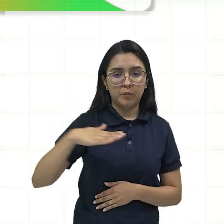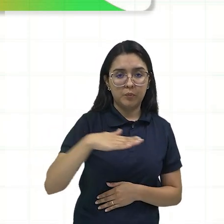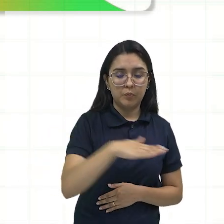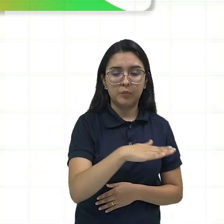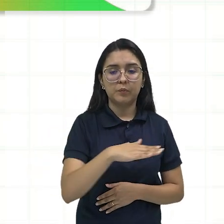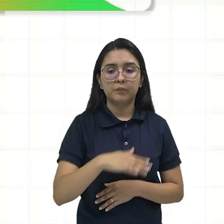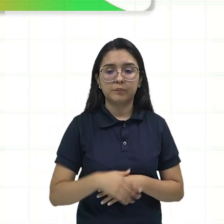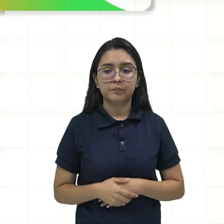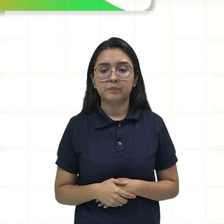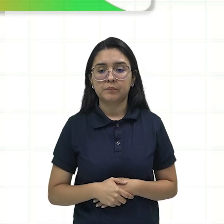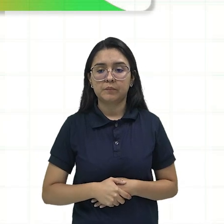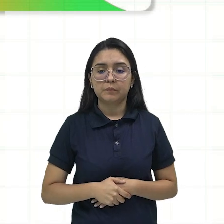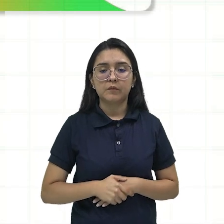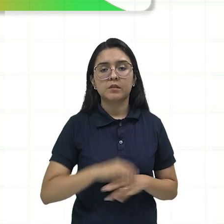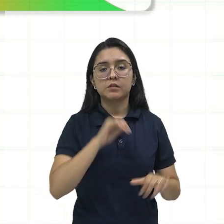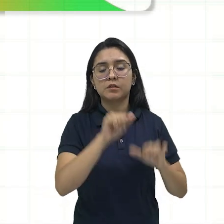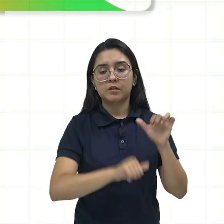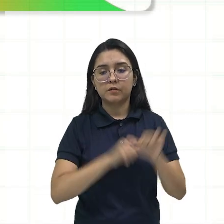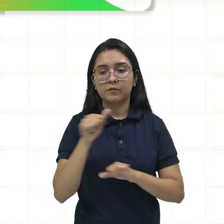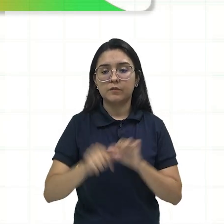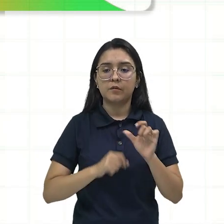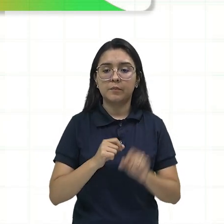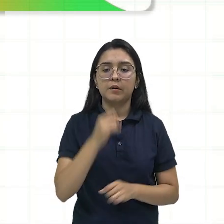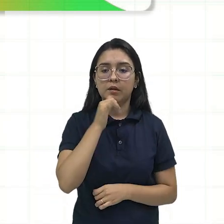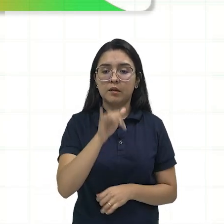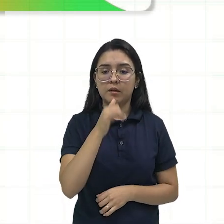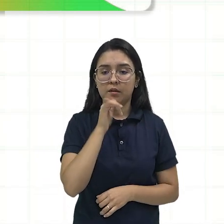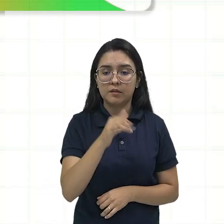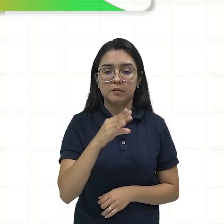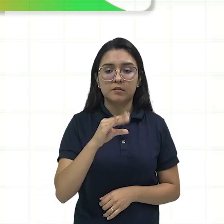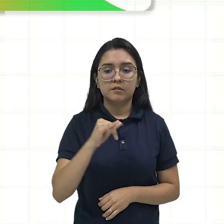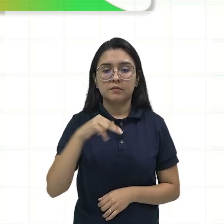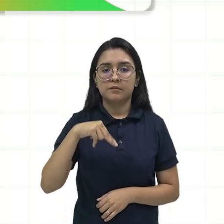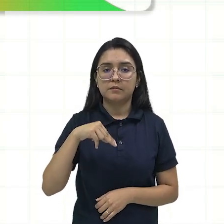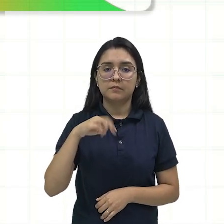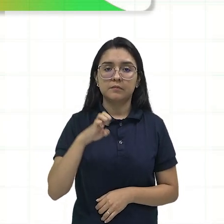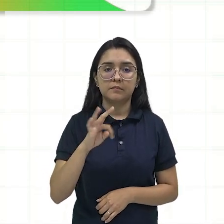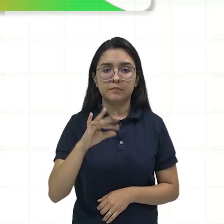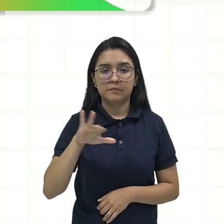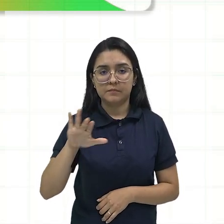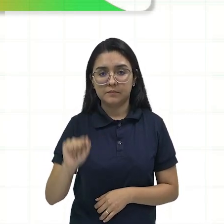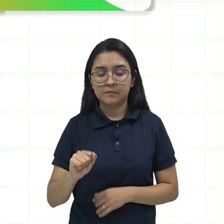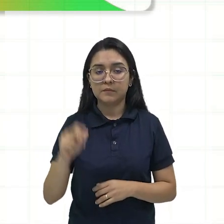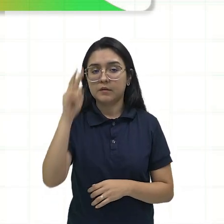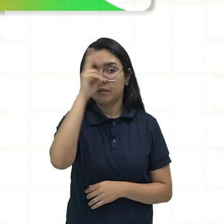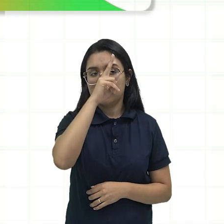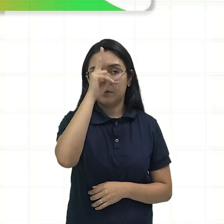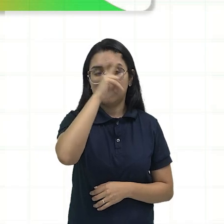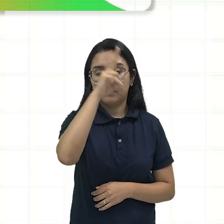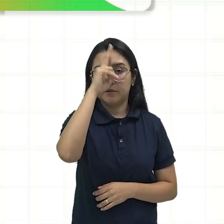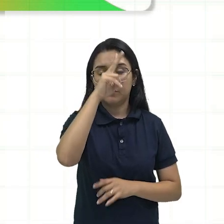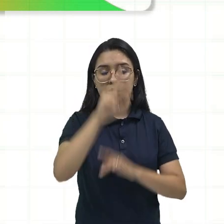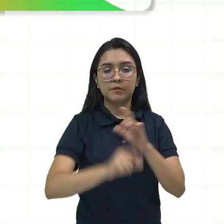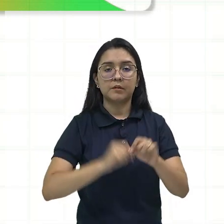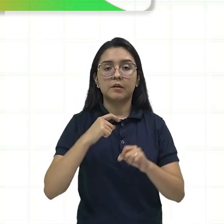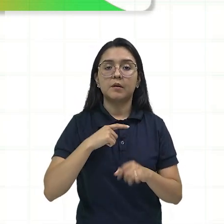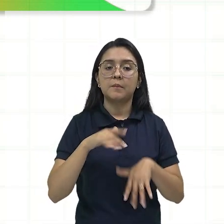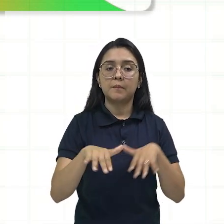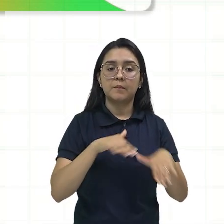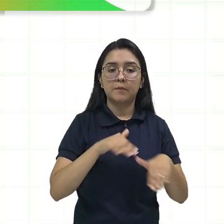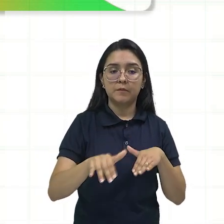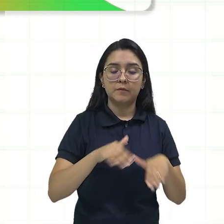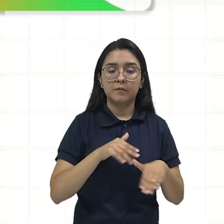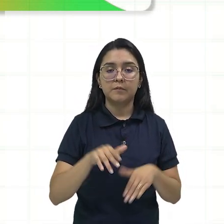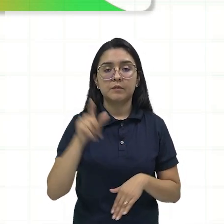potencial gravitacional se transforma em energia cinética. Lembrando que quando eu falo em